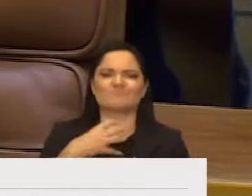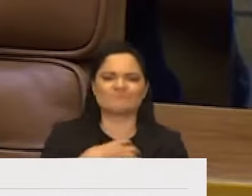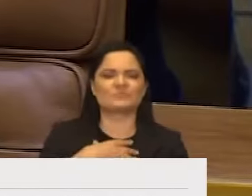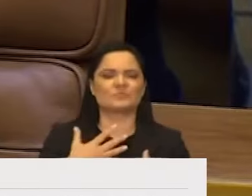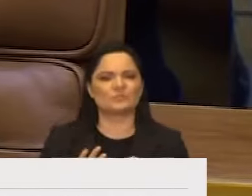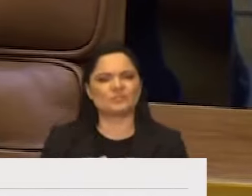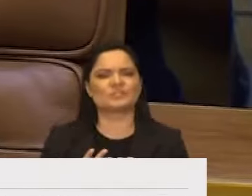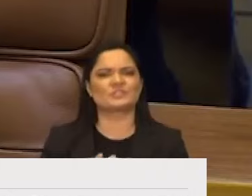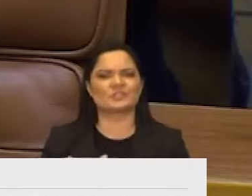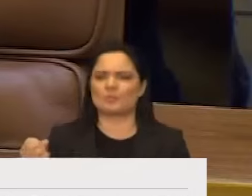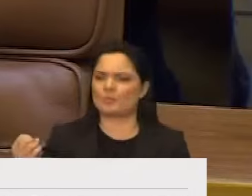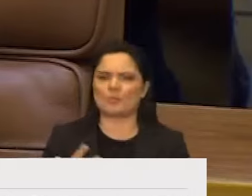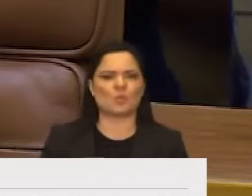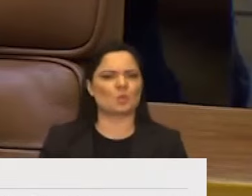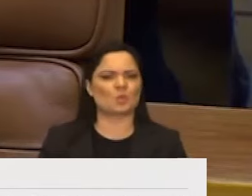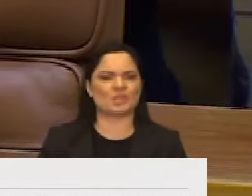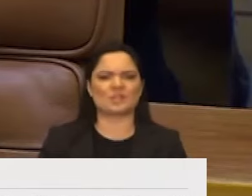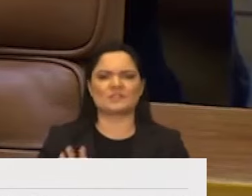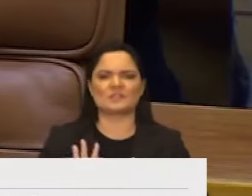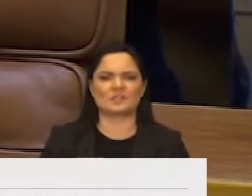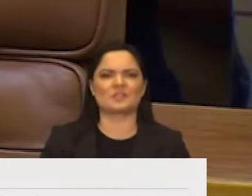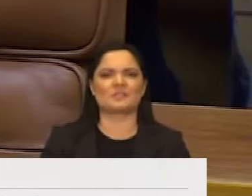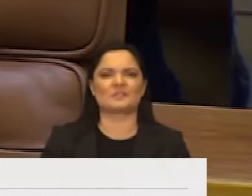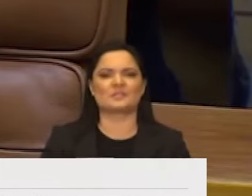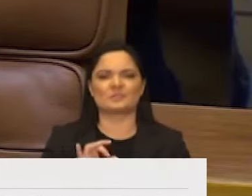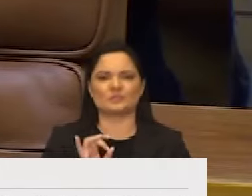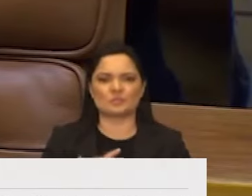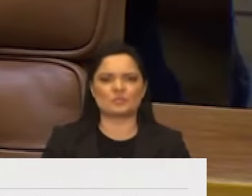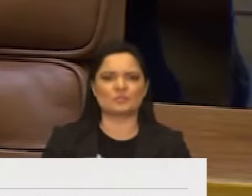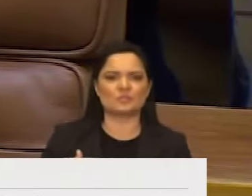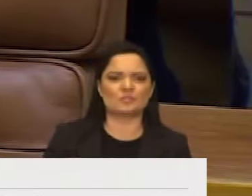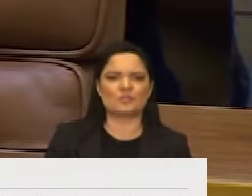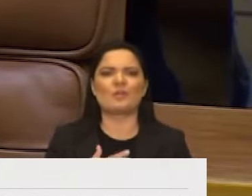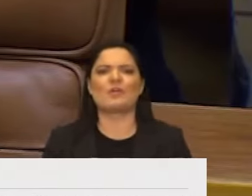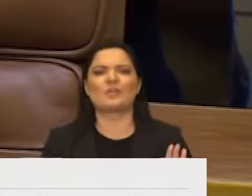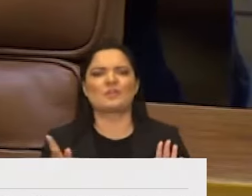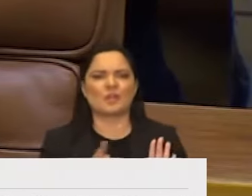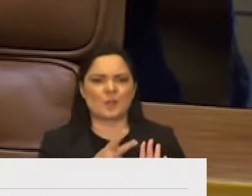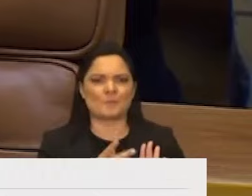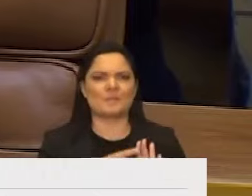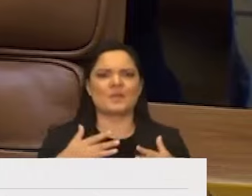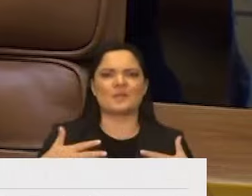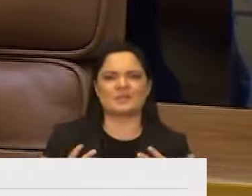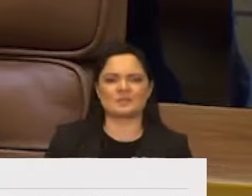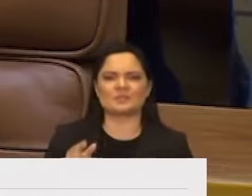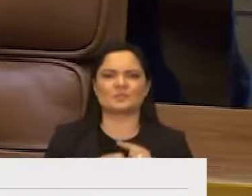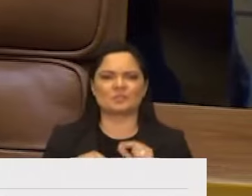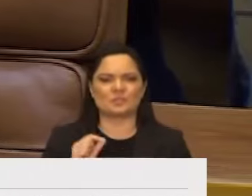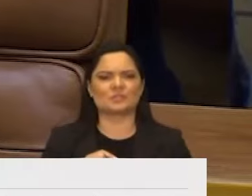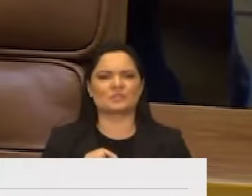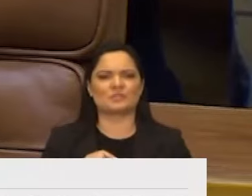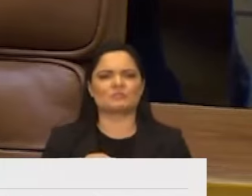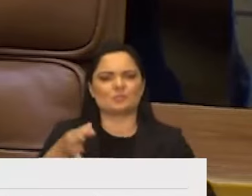da modernização não só eh do da nossa pauta da do de